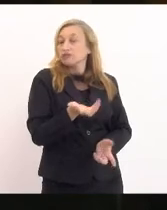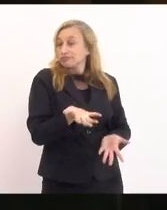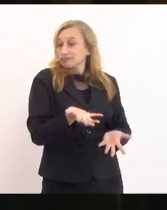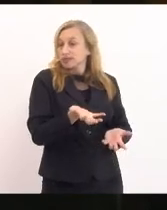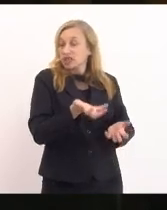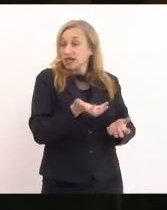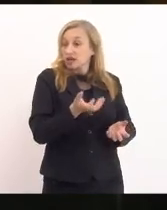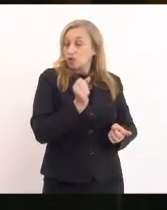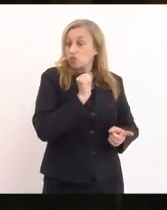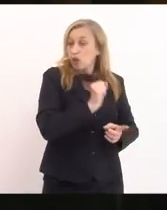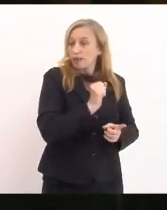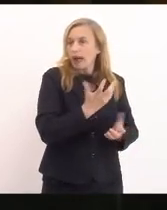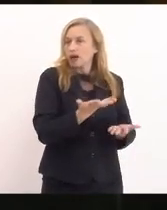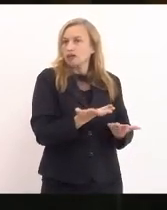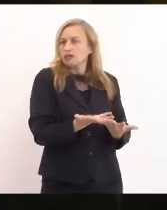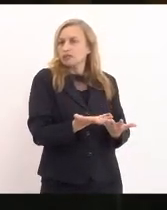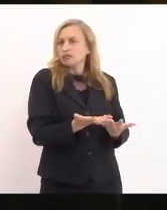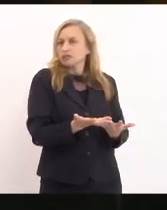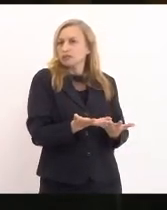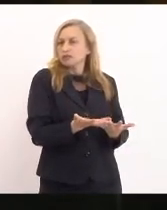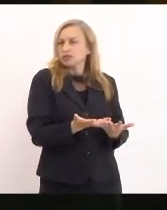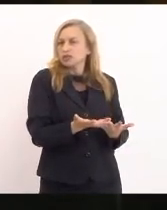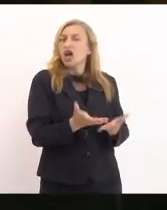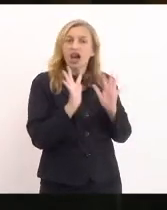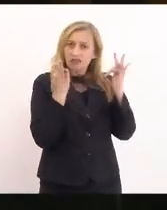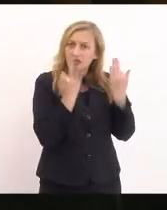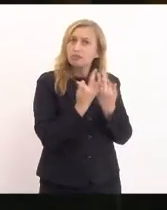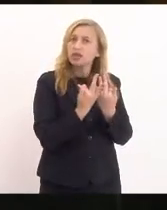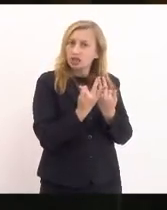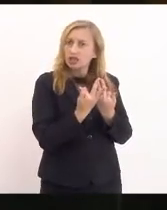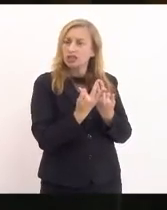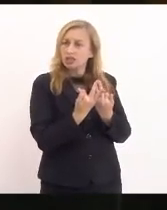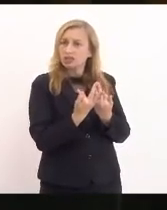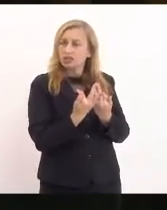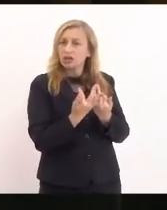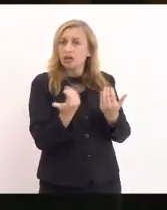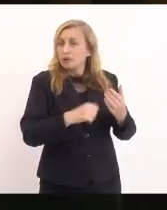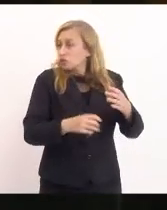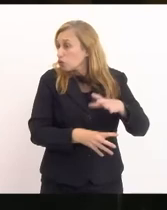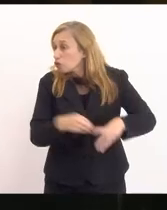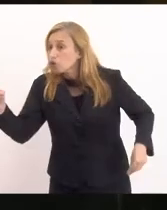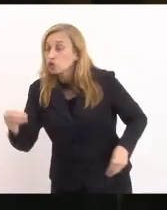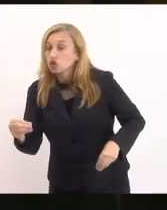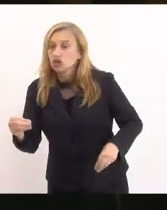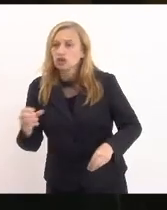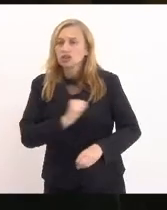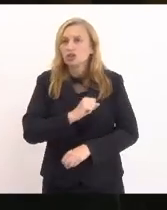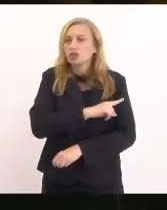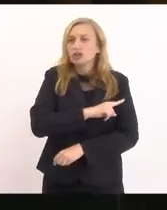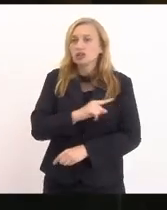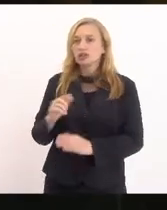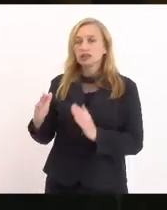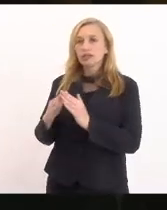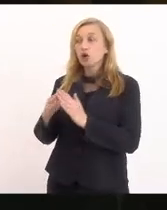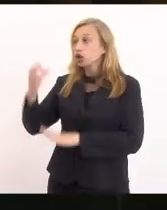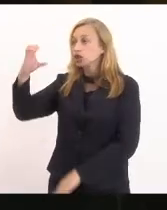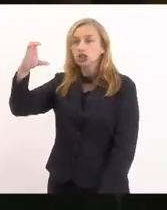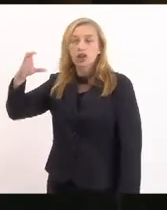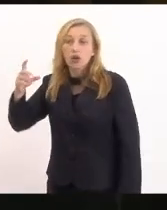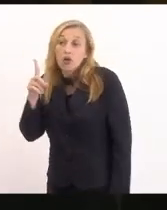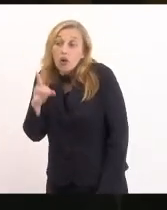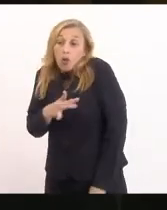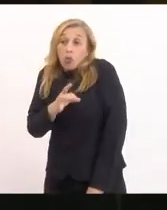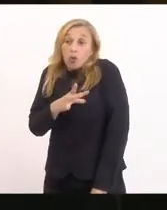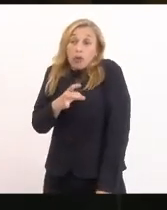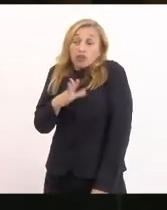diretora, presidida hoje pelo Luiz Paulo, a família foi ameaçada, teve que deixar São Gonçalo, está morando em Niterói.